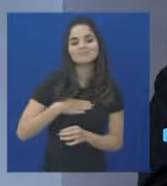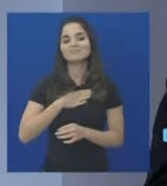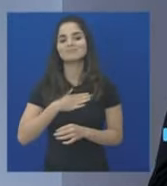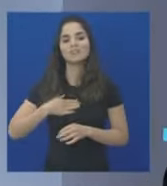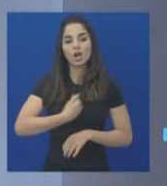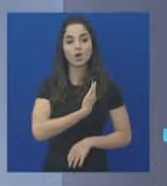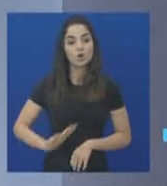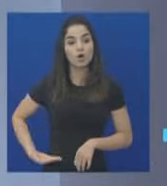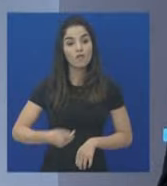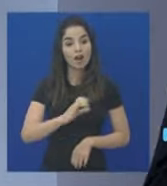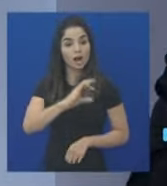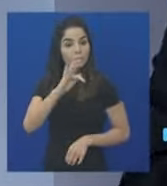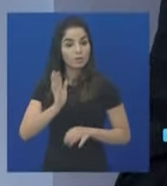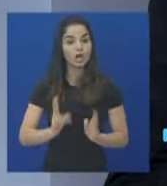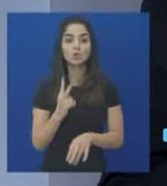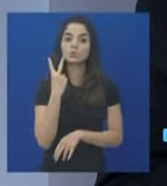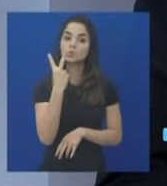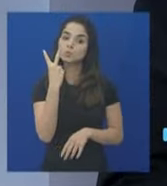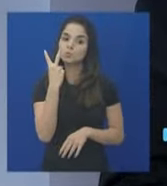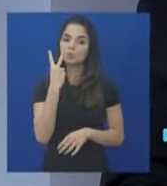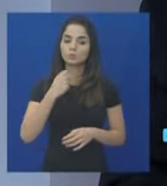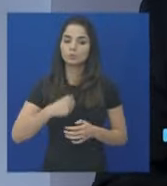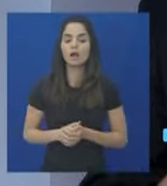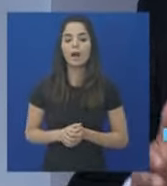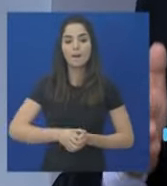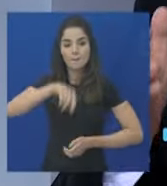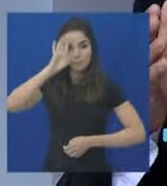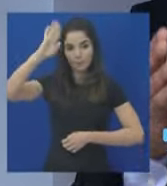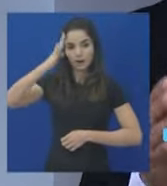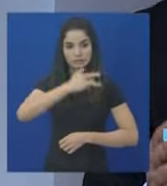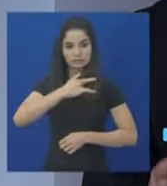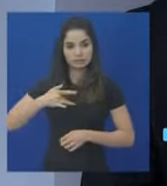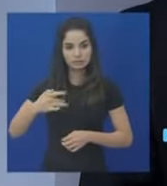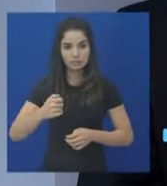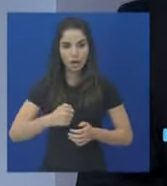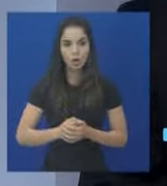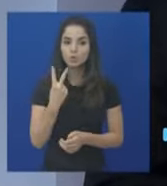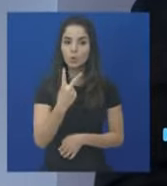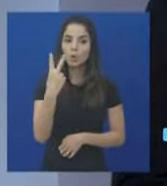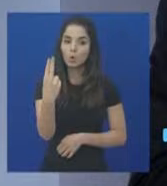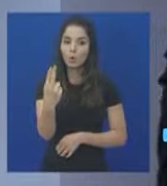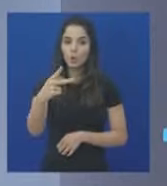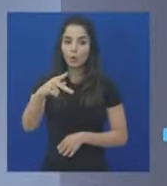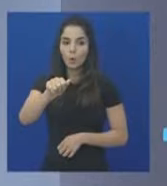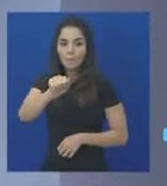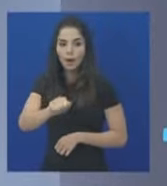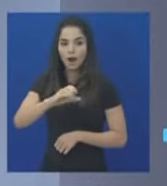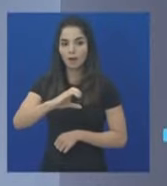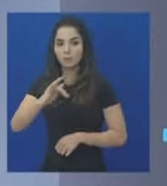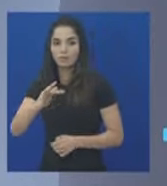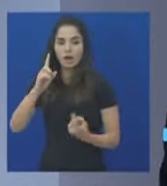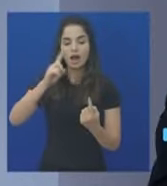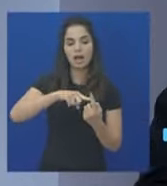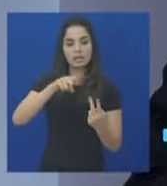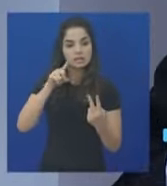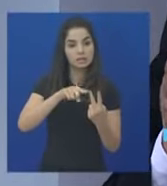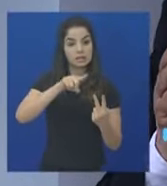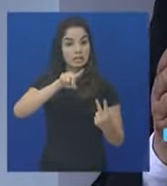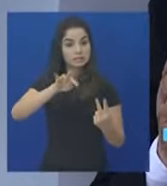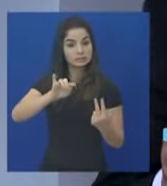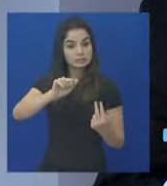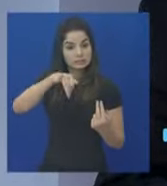e priorizamos a saúde. Trouxemos duas UPAs para Cabo Frio, uma em Tamoios e